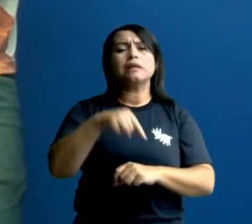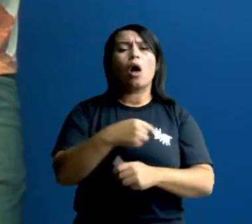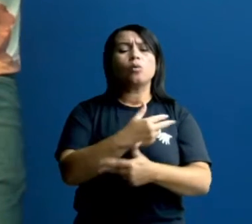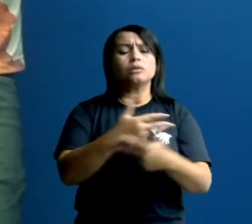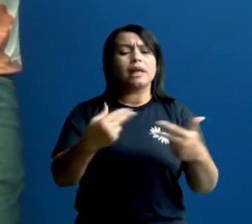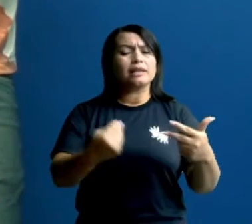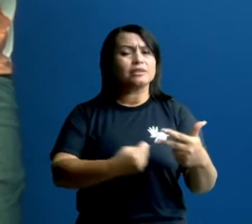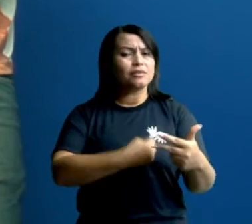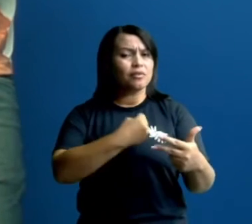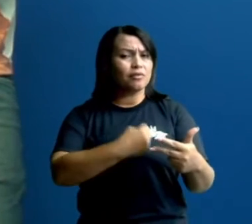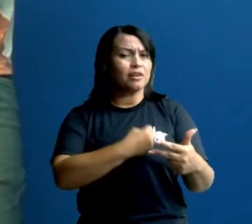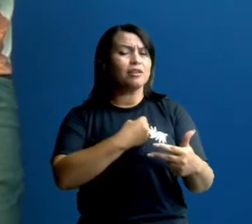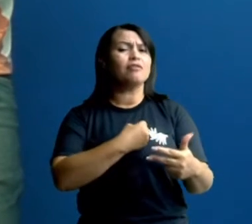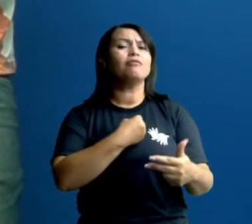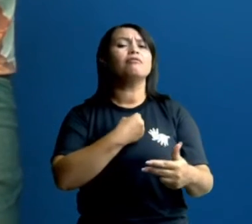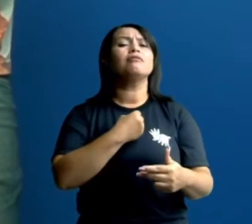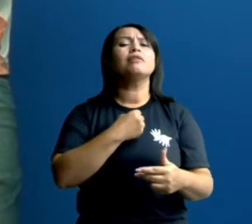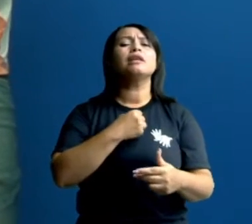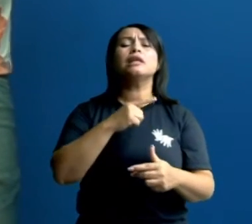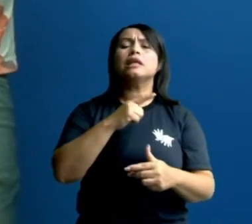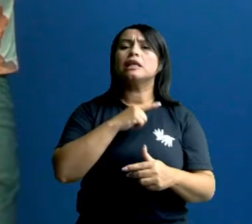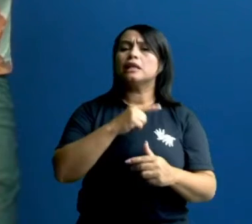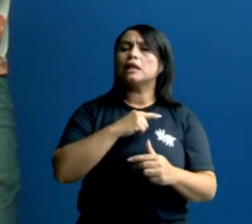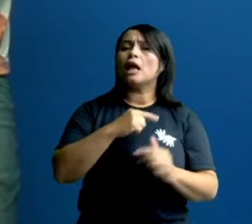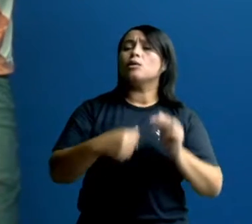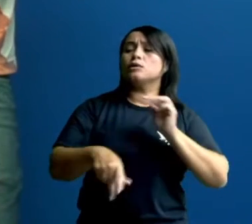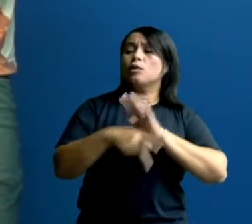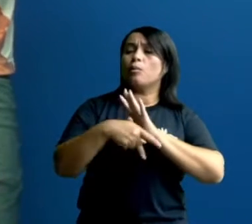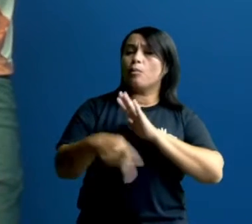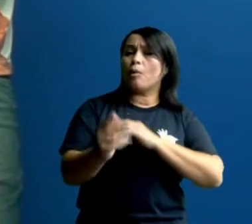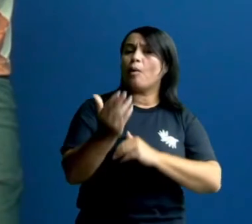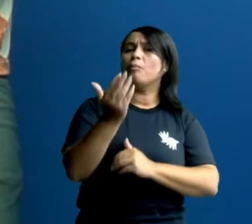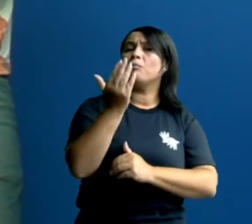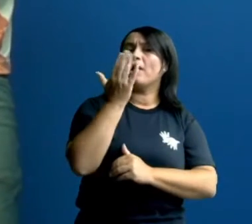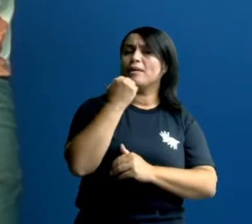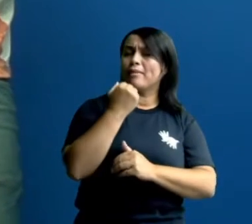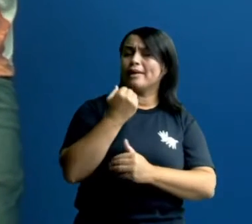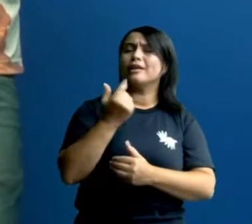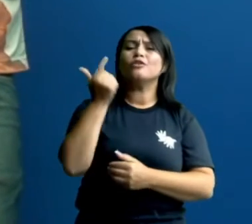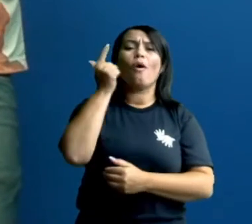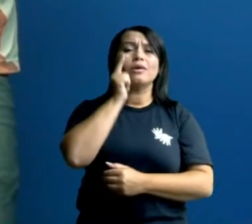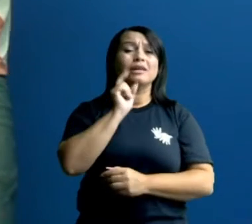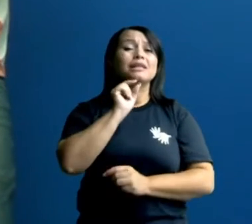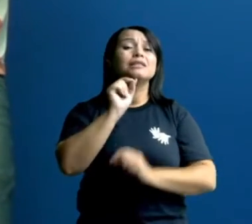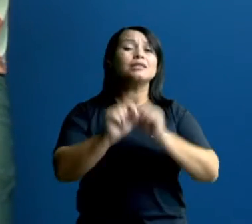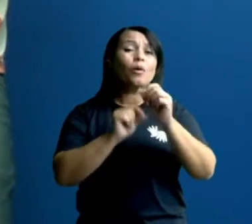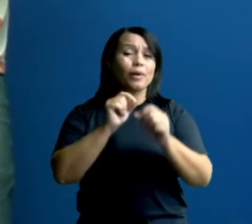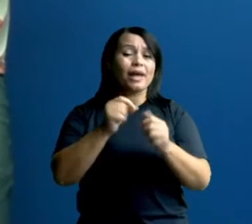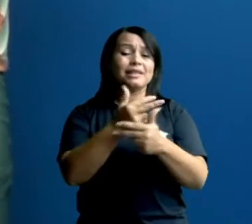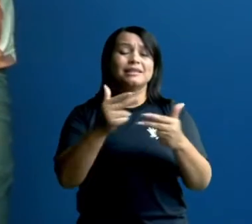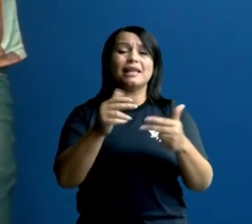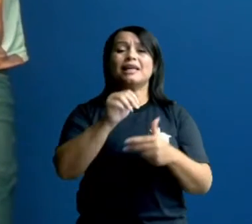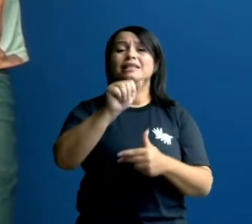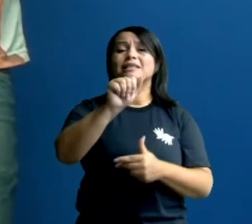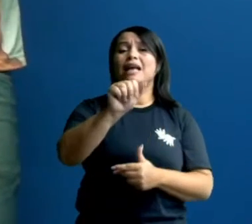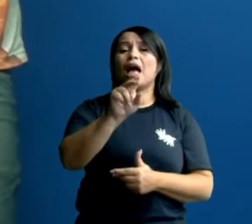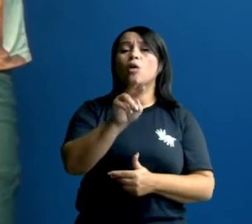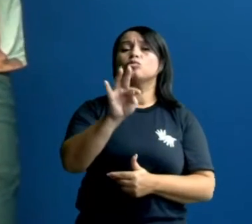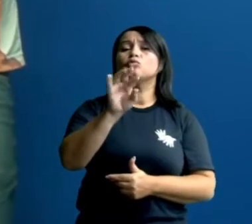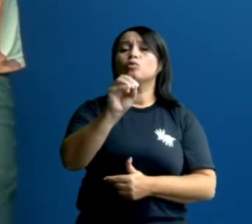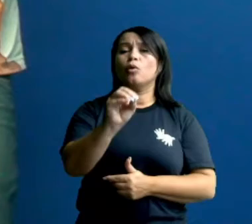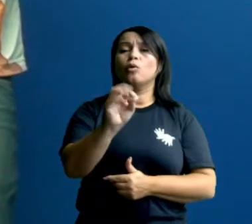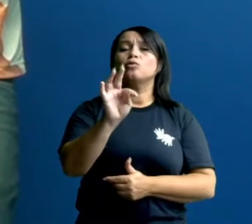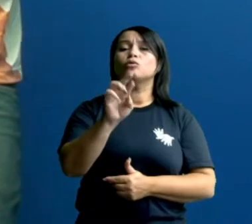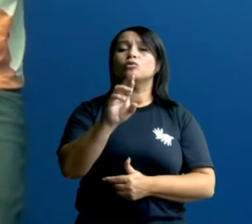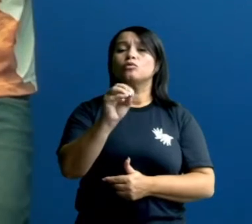vivos, né, que produzem o seu próprio alimento. São seres autotróficos.